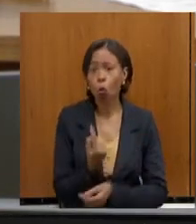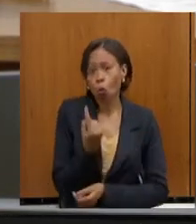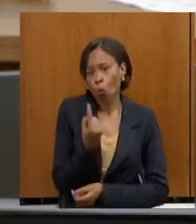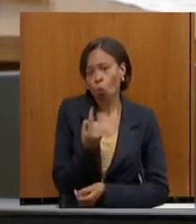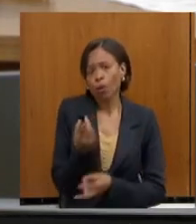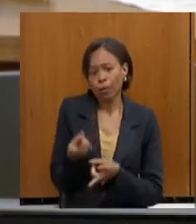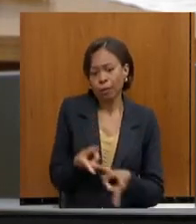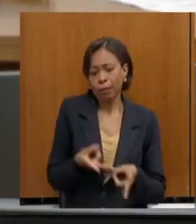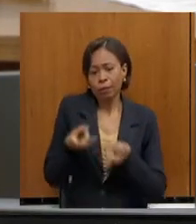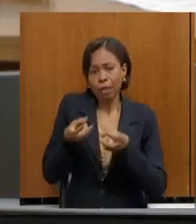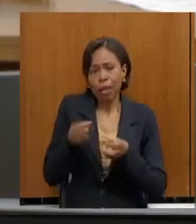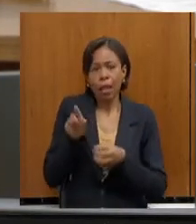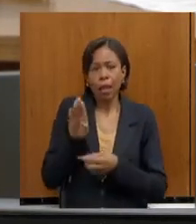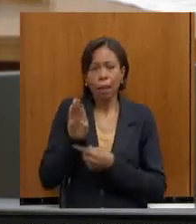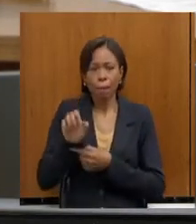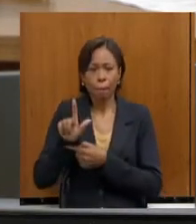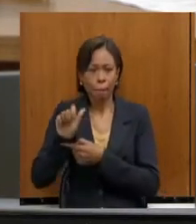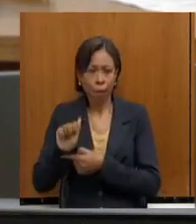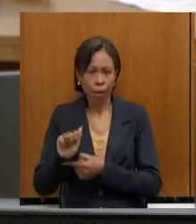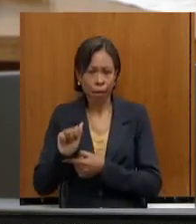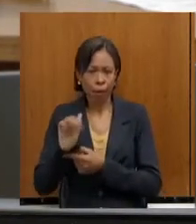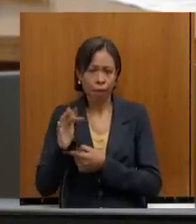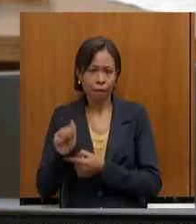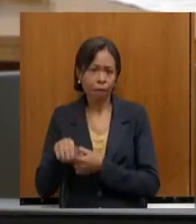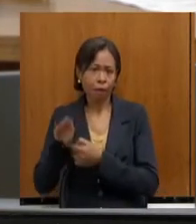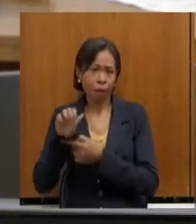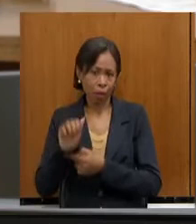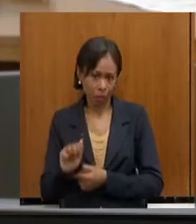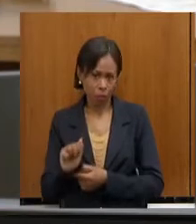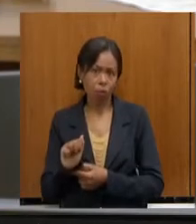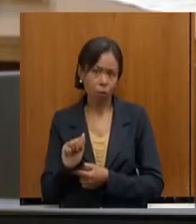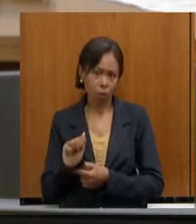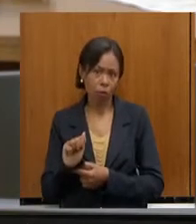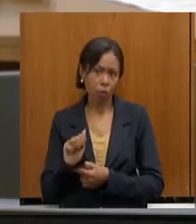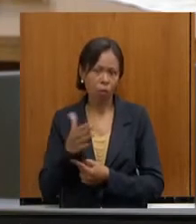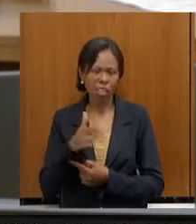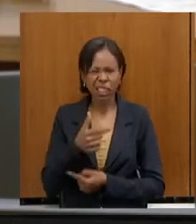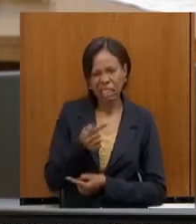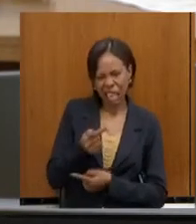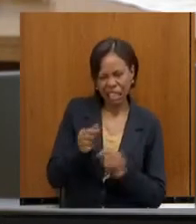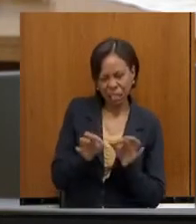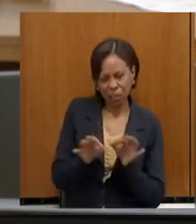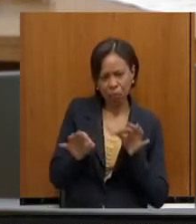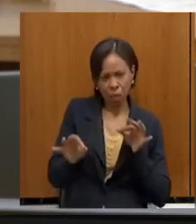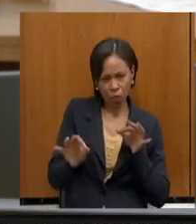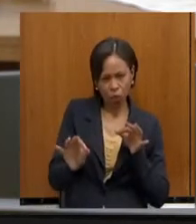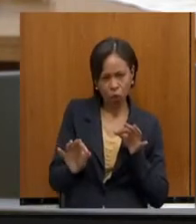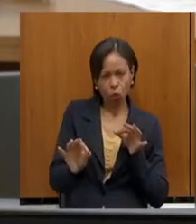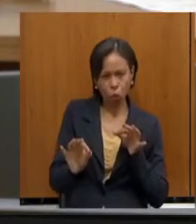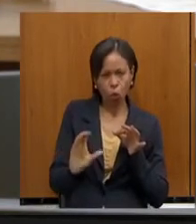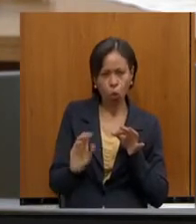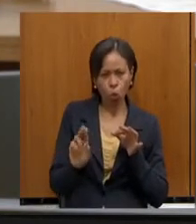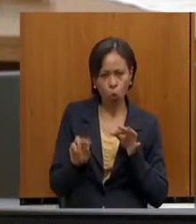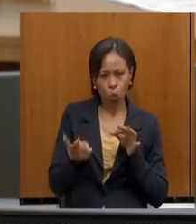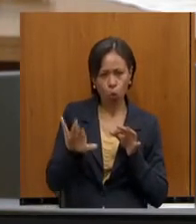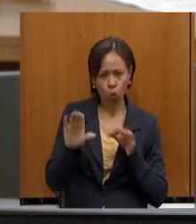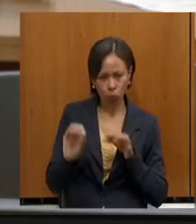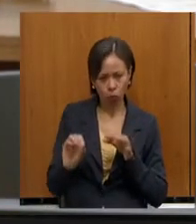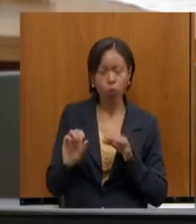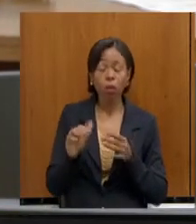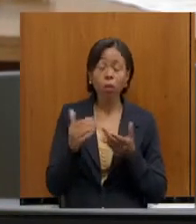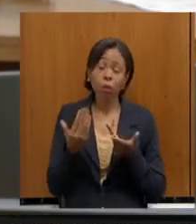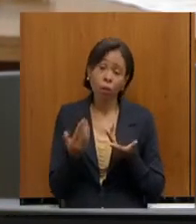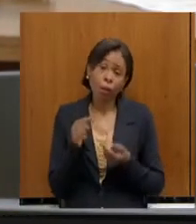em Bela fama que prover sete metros por segundo e não há outra alternativa hoje